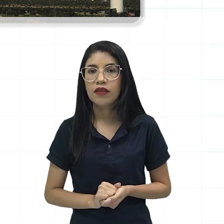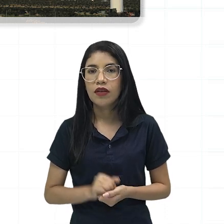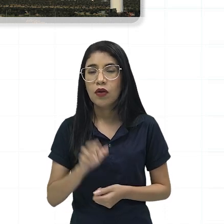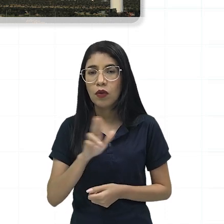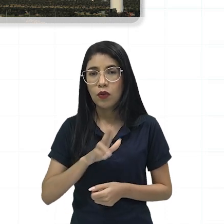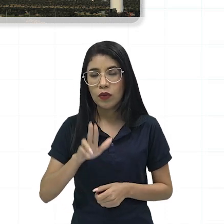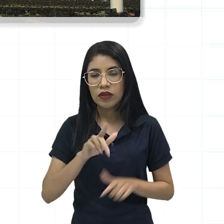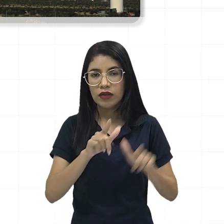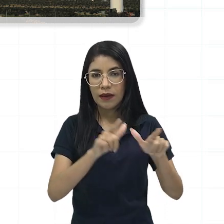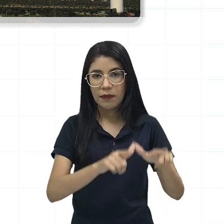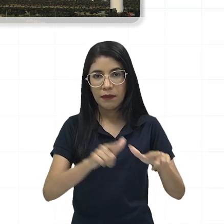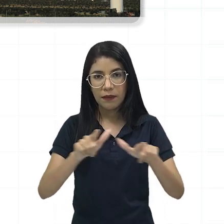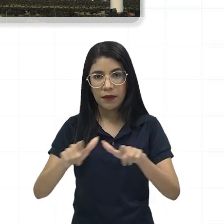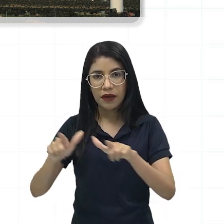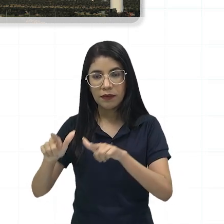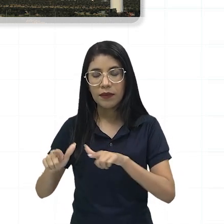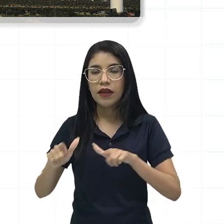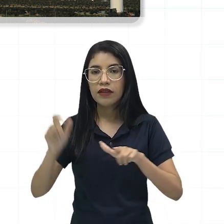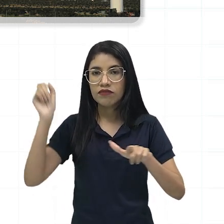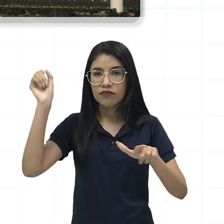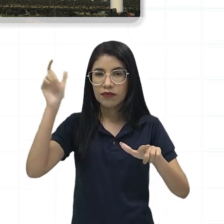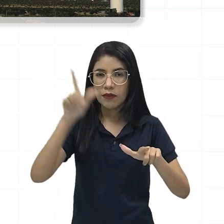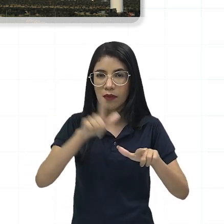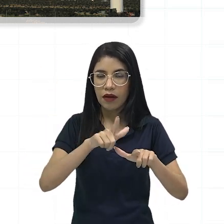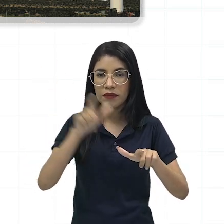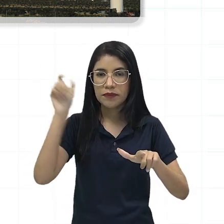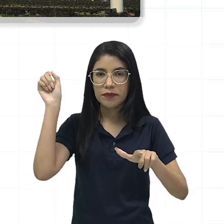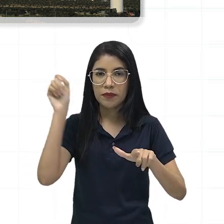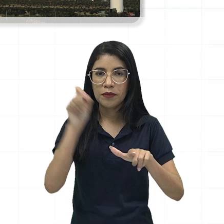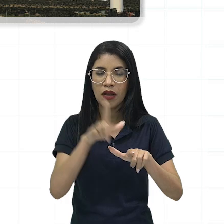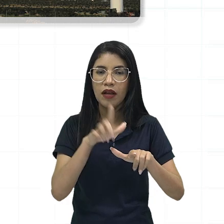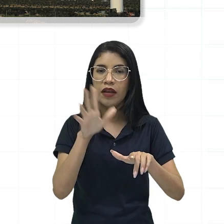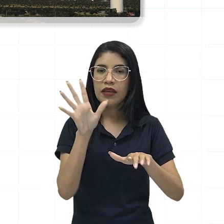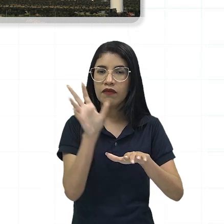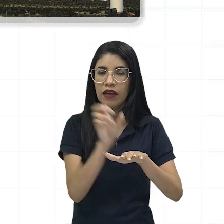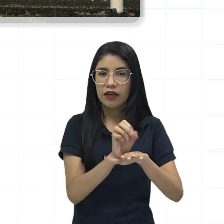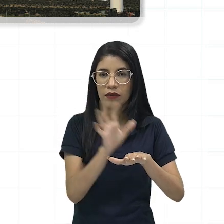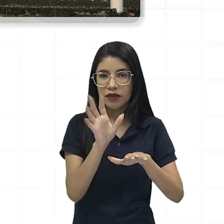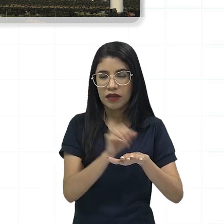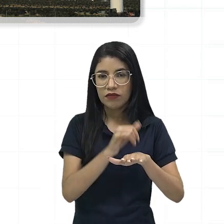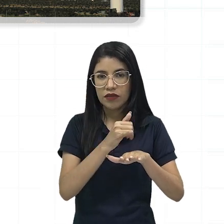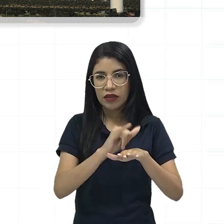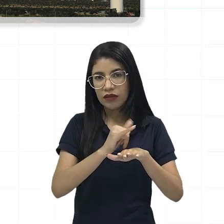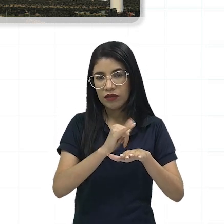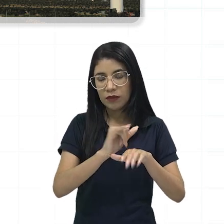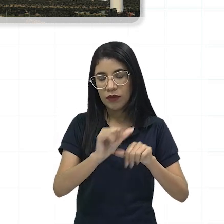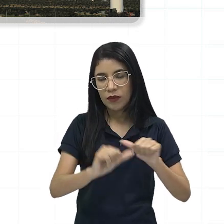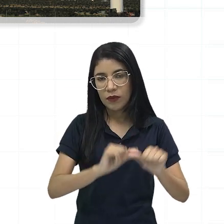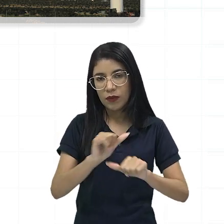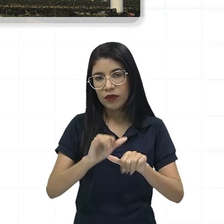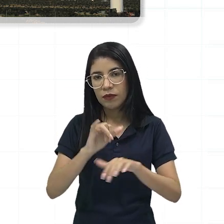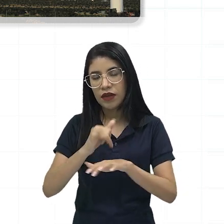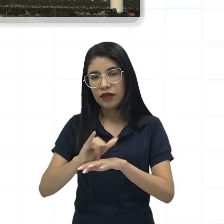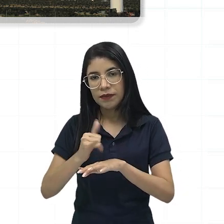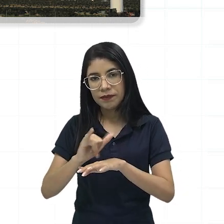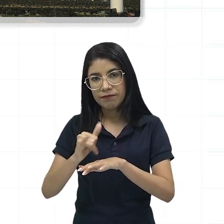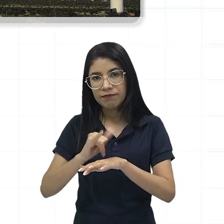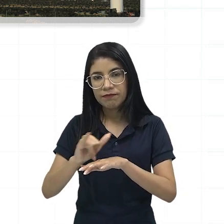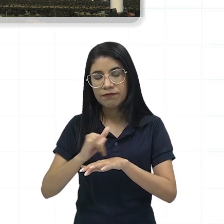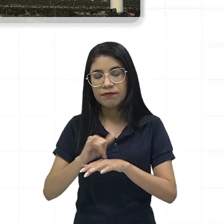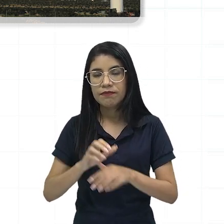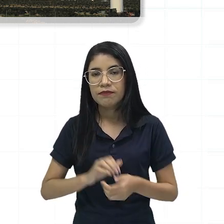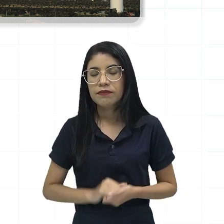meio daquelas placas solares que são capazes de captar aí os raios solares e transformar